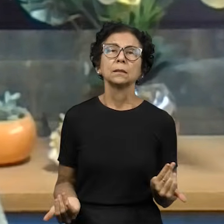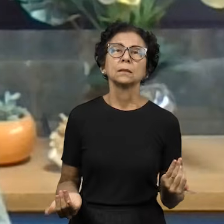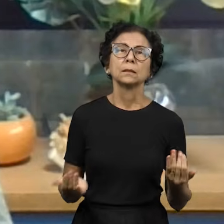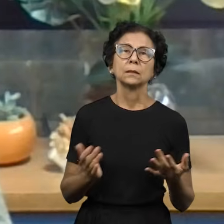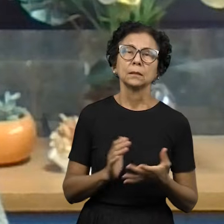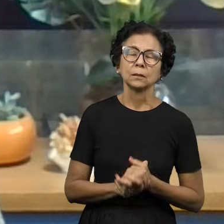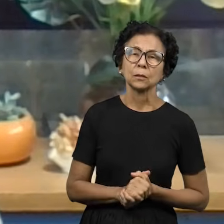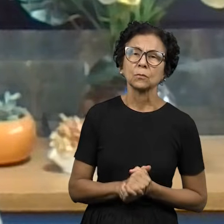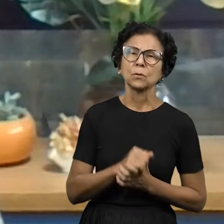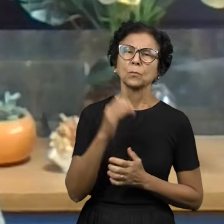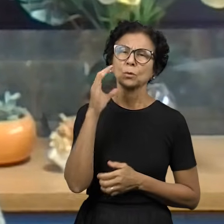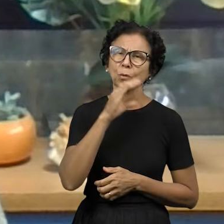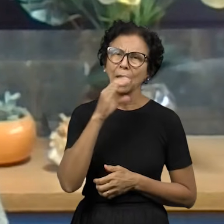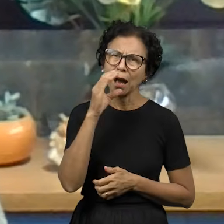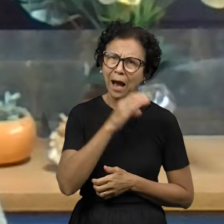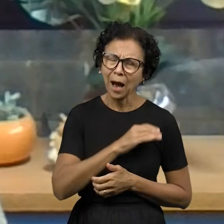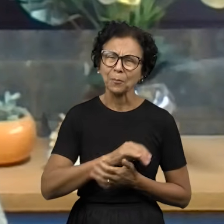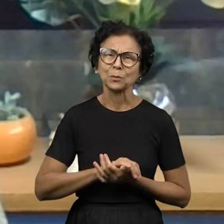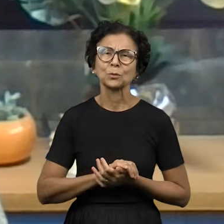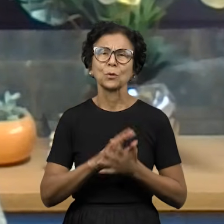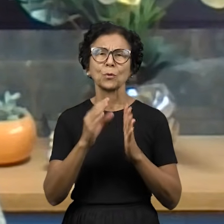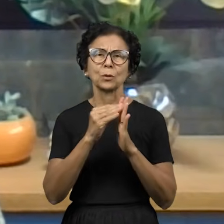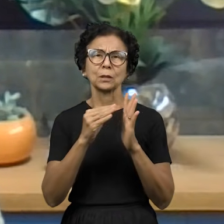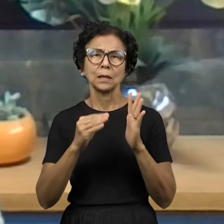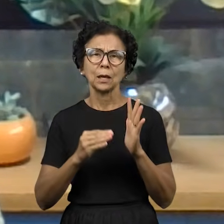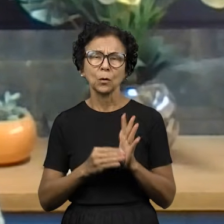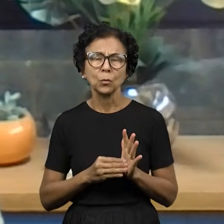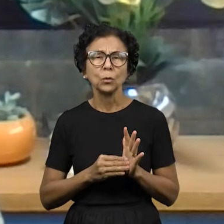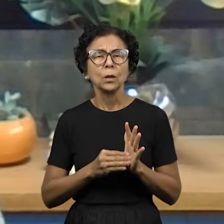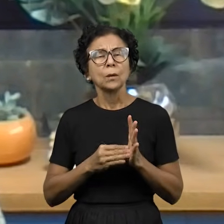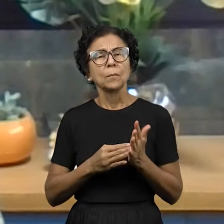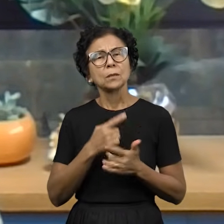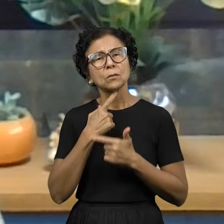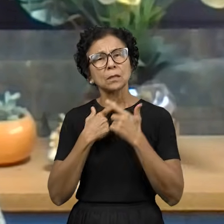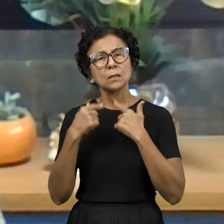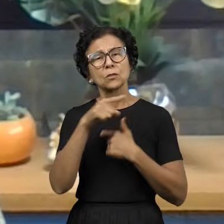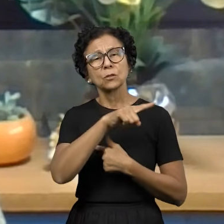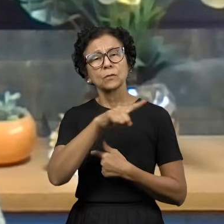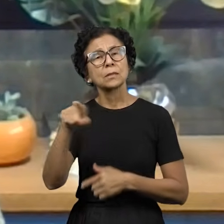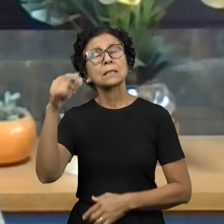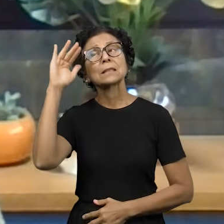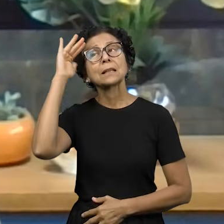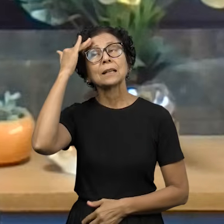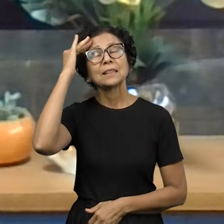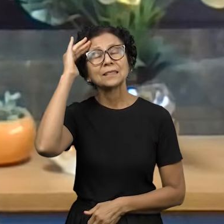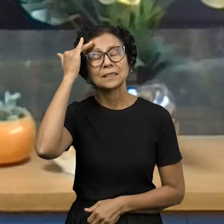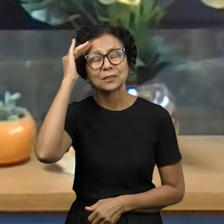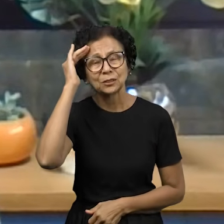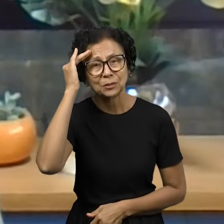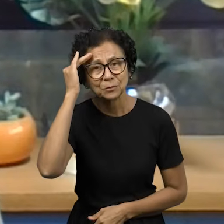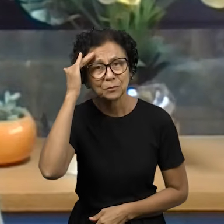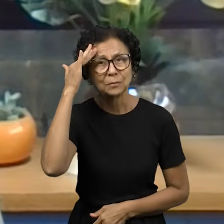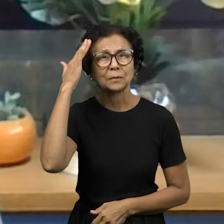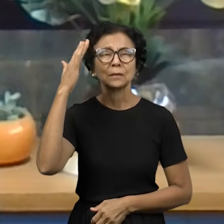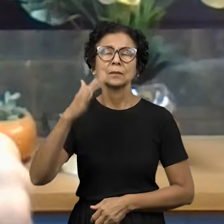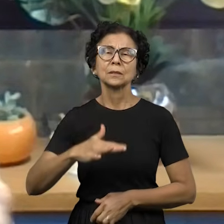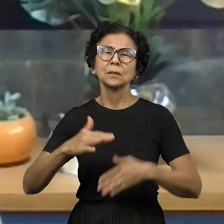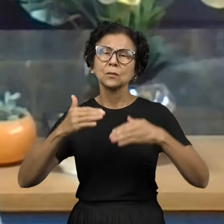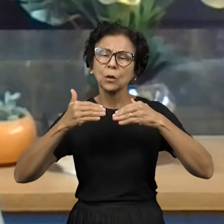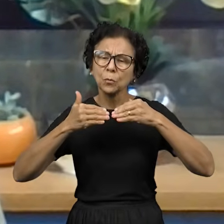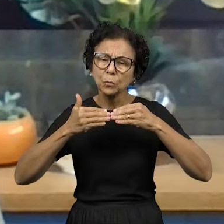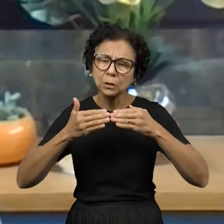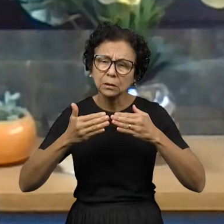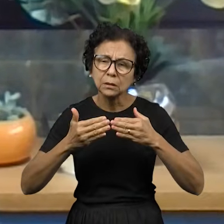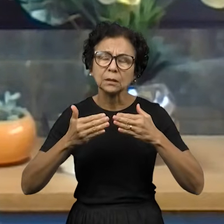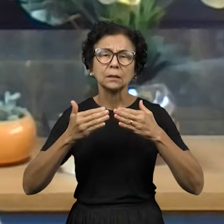episódios, apesar de rápidos, estejam trazendo algum entendimento para os irmãos. Sabemos que é um entendimento bem